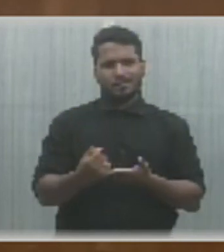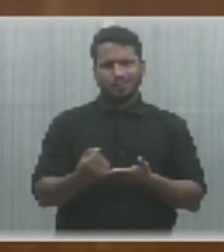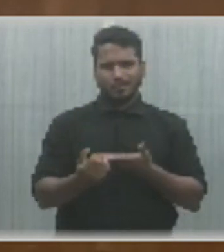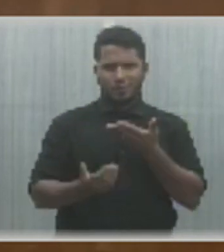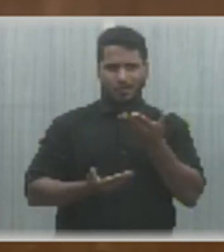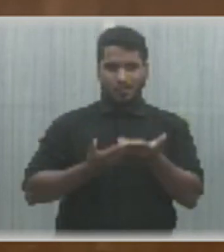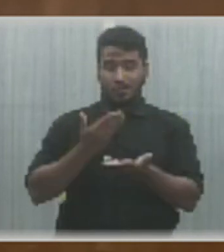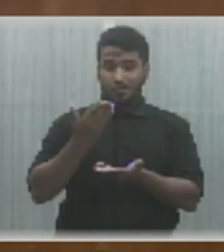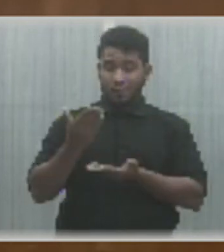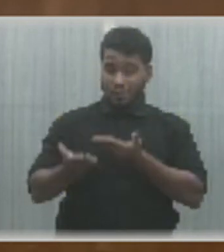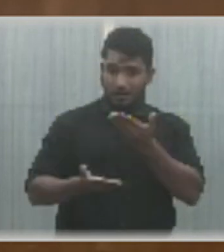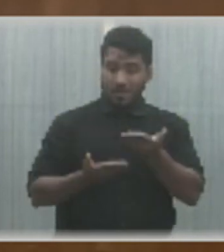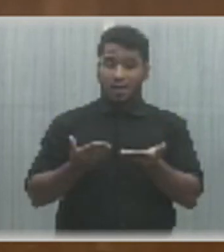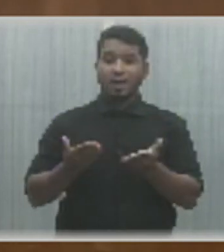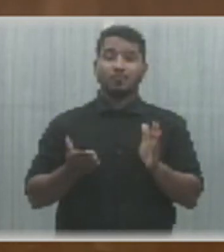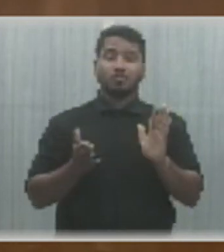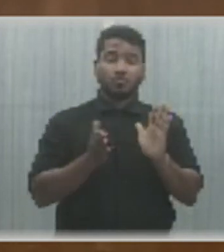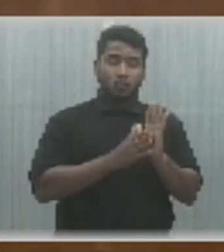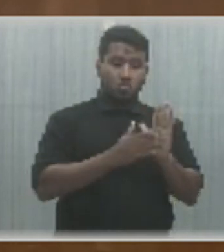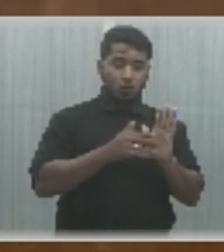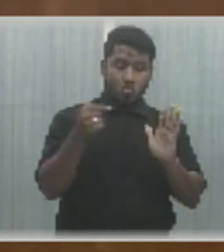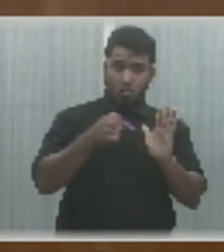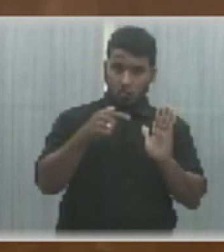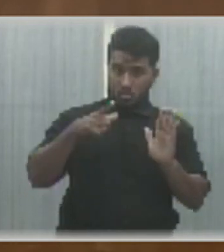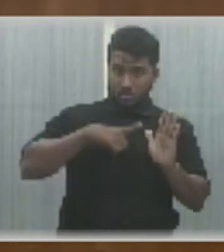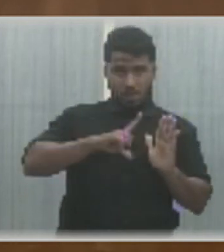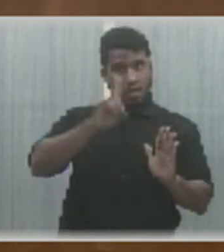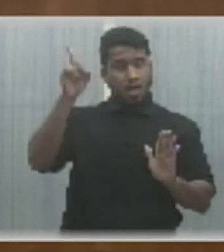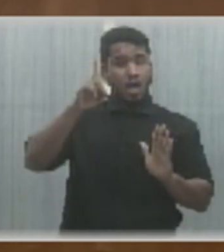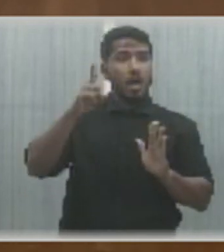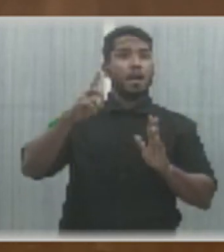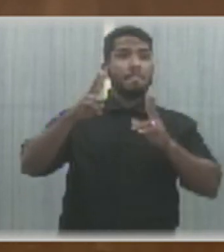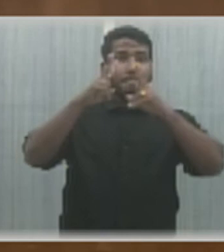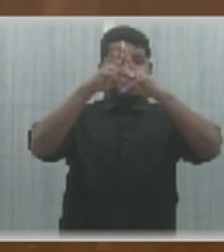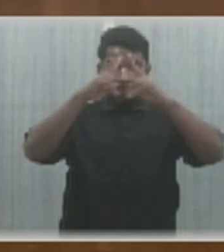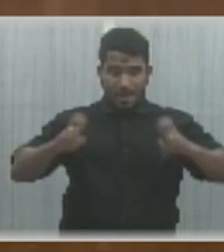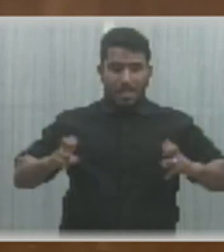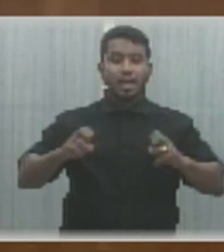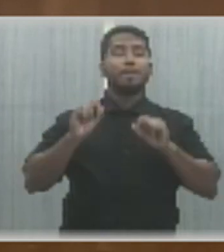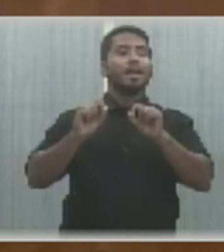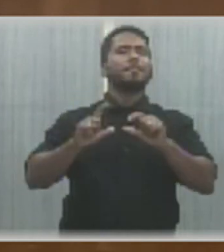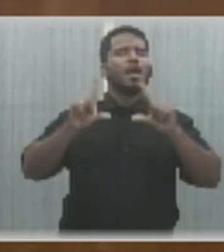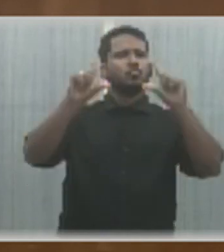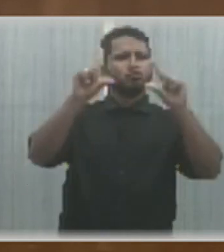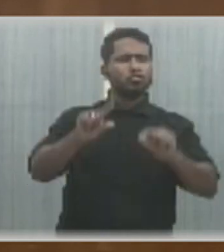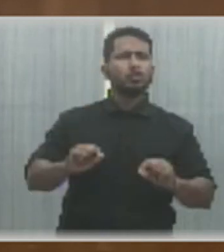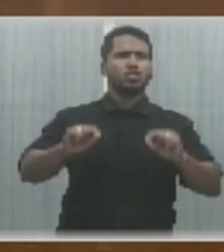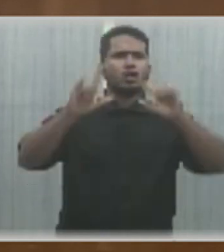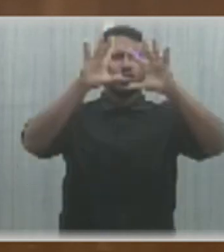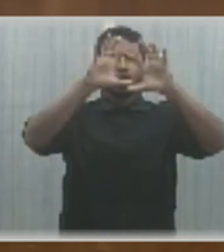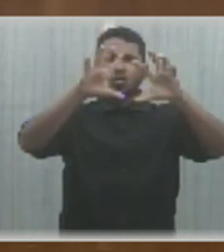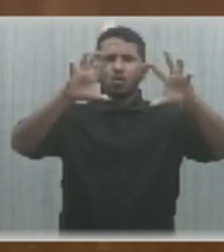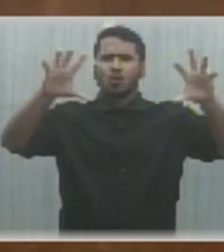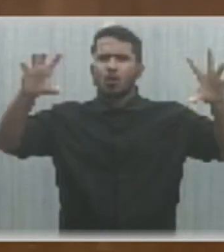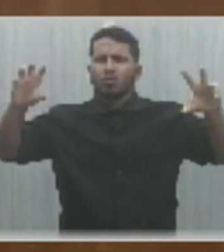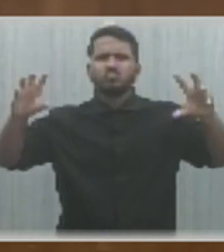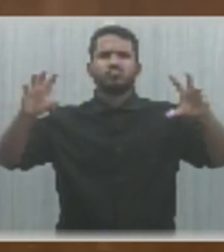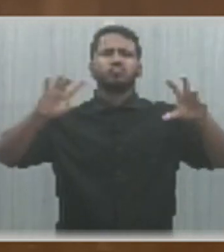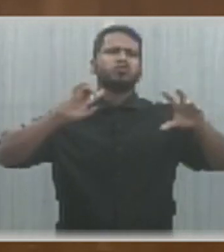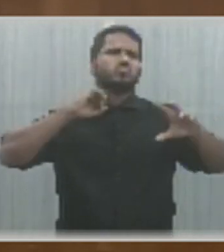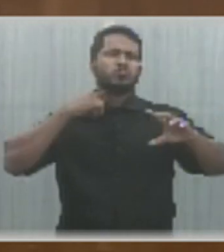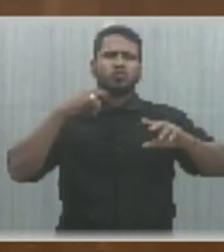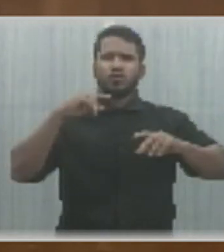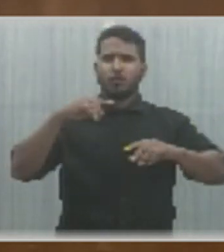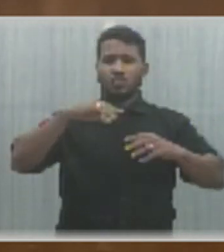os compromissos do Acordo de Paris em reduzir o aquecimento global e limitar o aumento